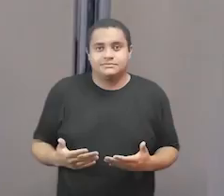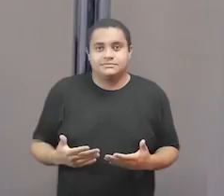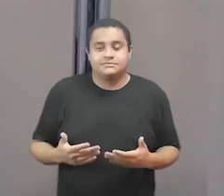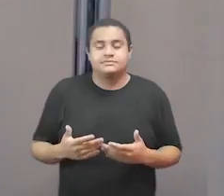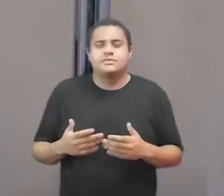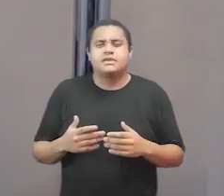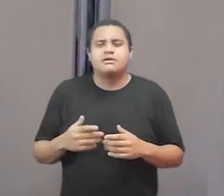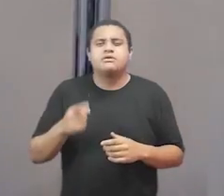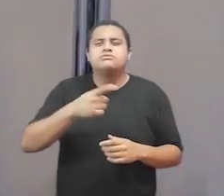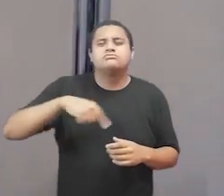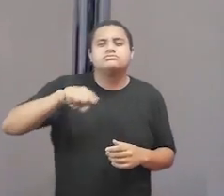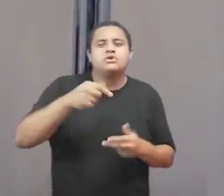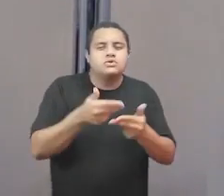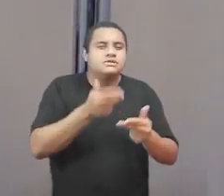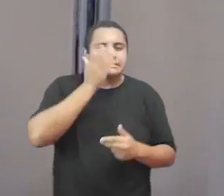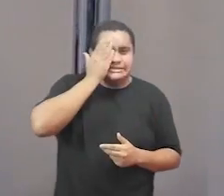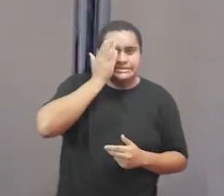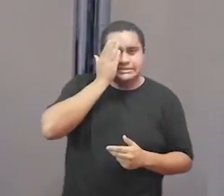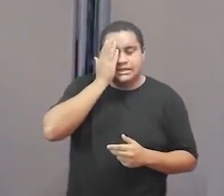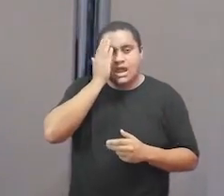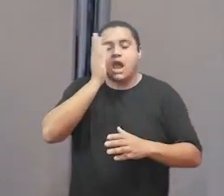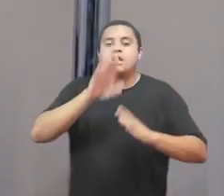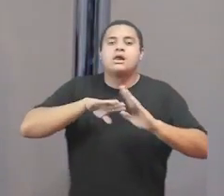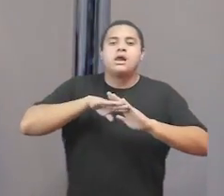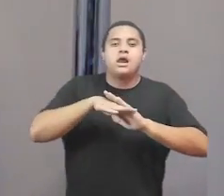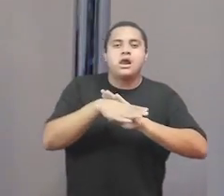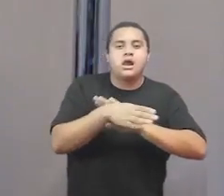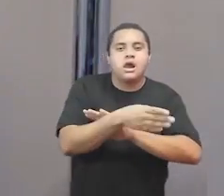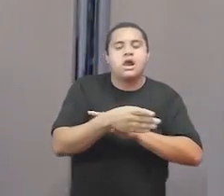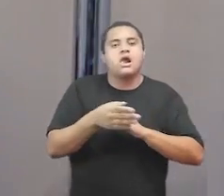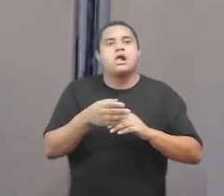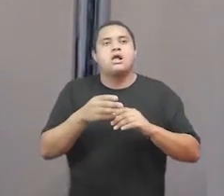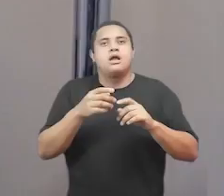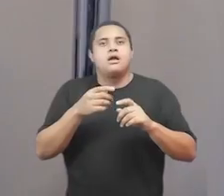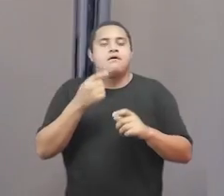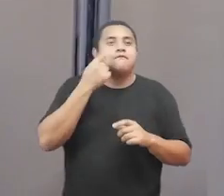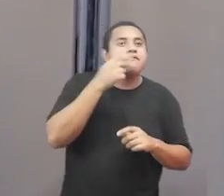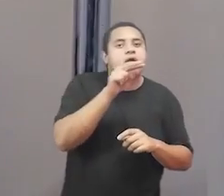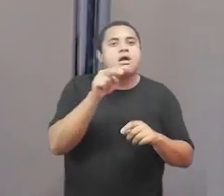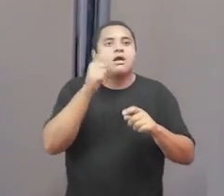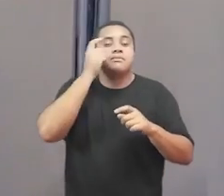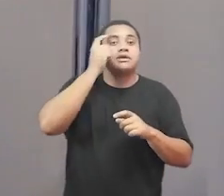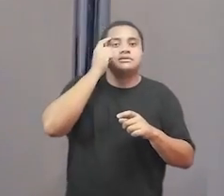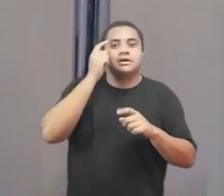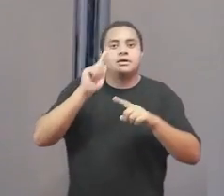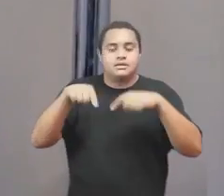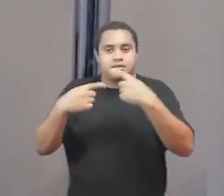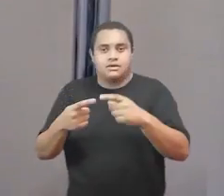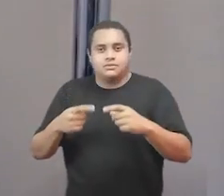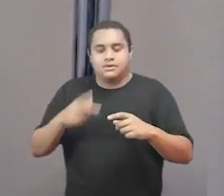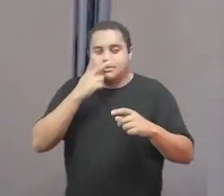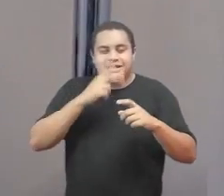eu sou muito fã. Ele falou: o que sabemos torna-se hábito de ver e de pensar, que nos faz